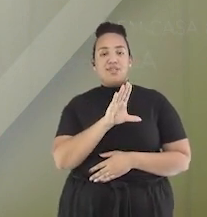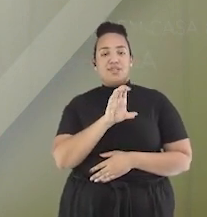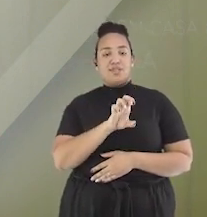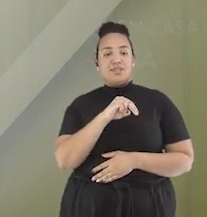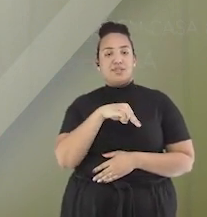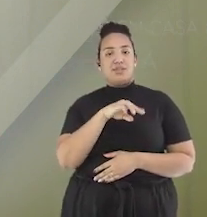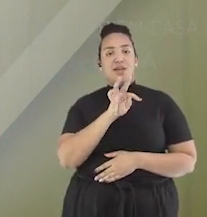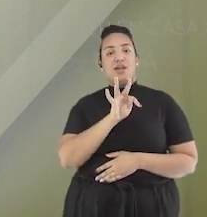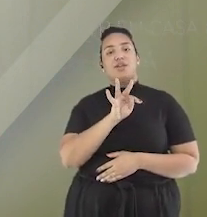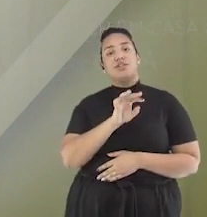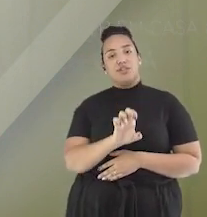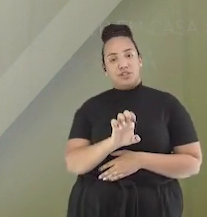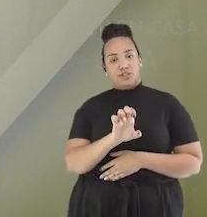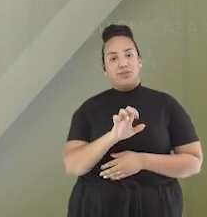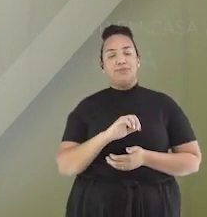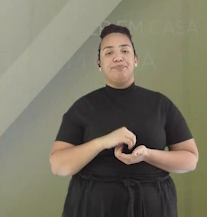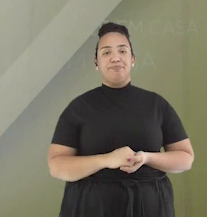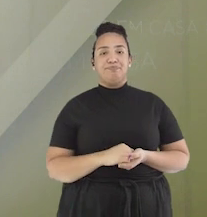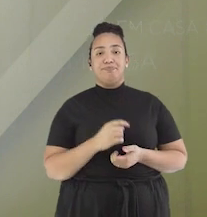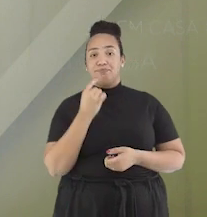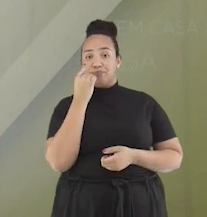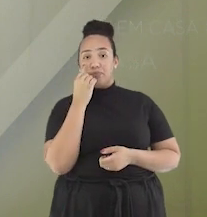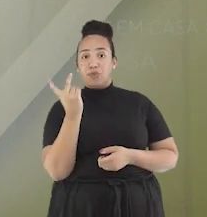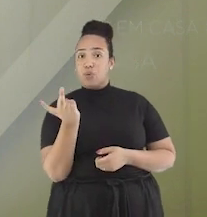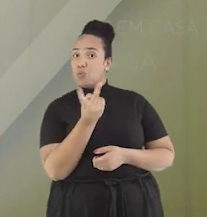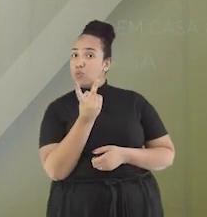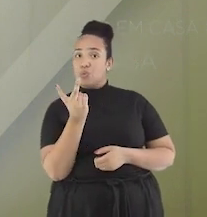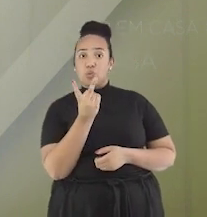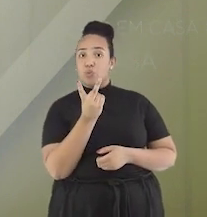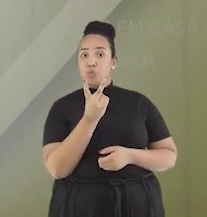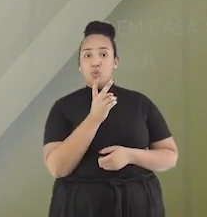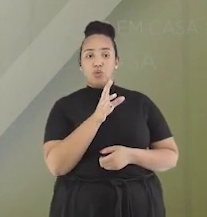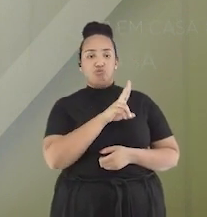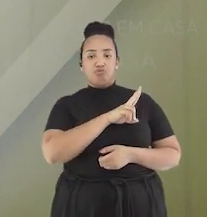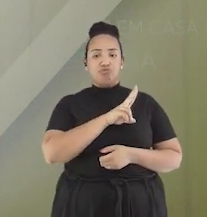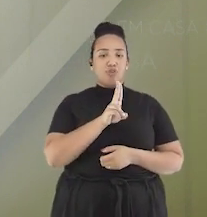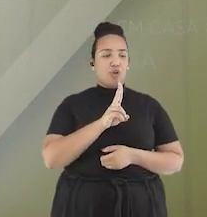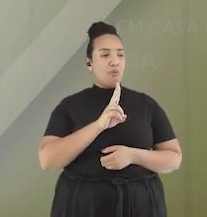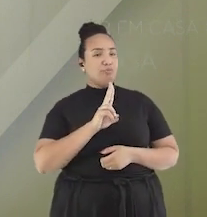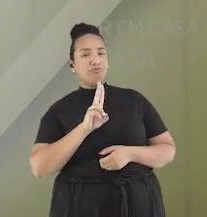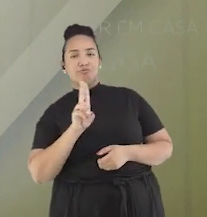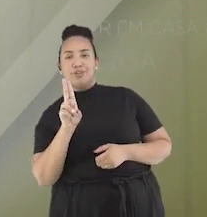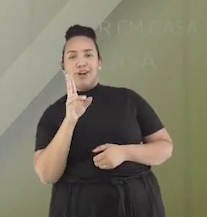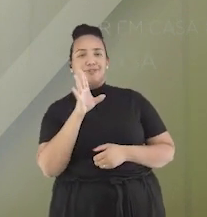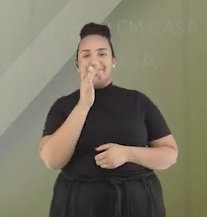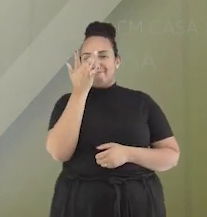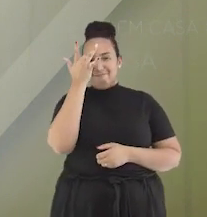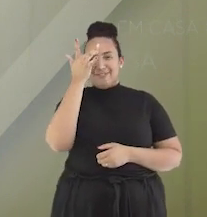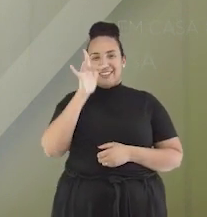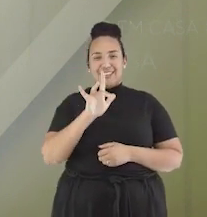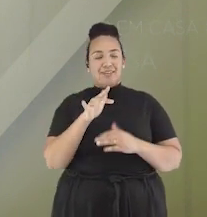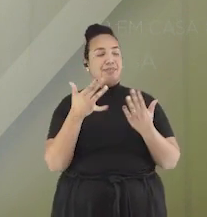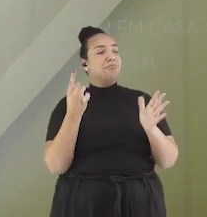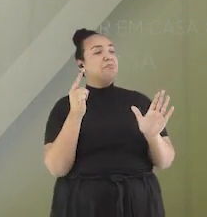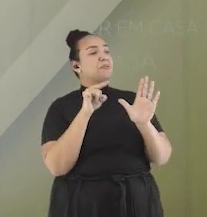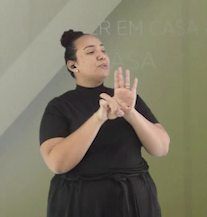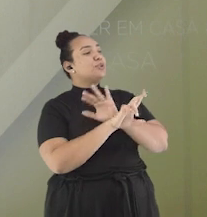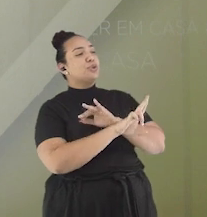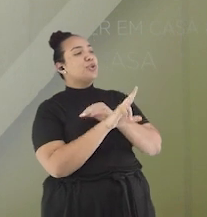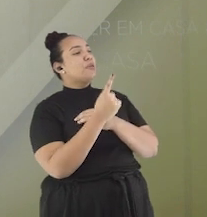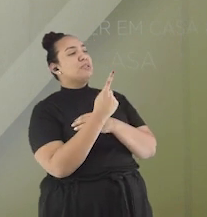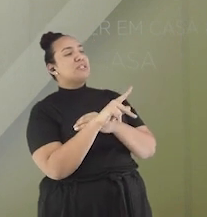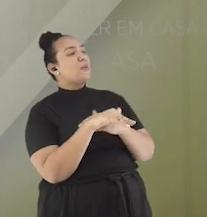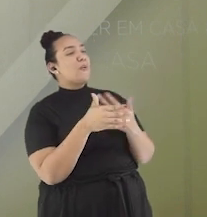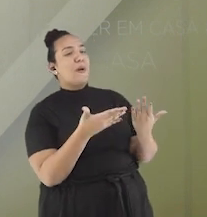Vicente. Como ainda não se conhecem, Paulo decide se apresentar e perguntar o nome da pessoa